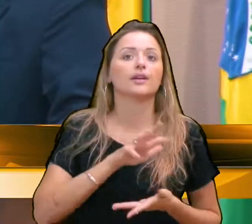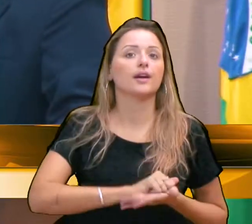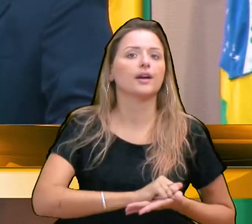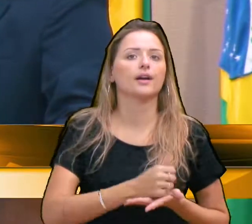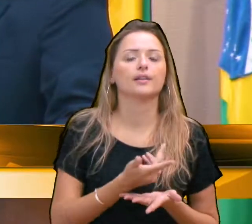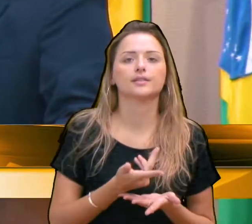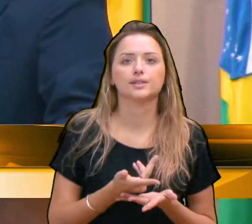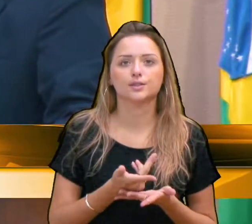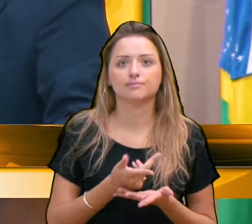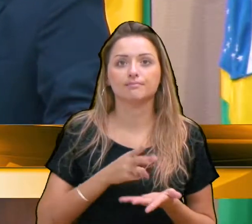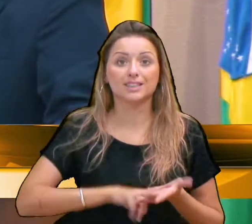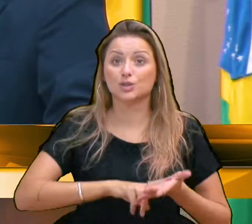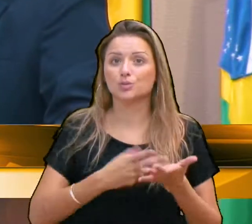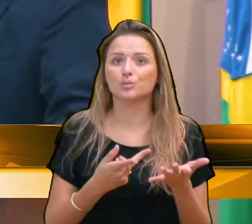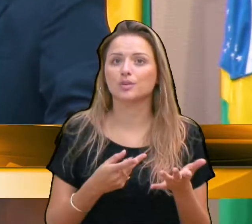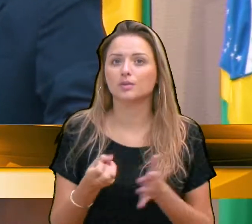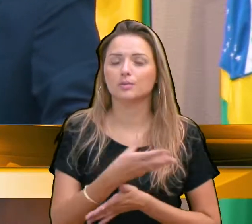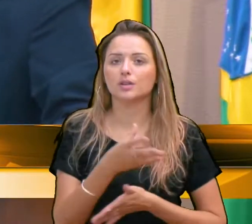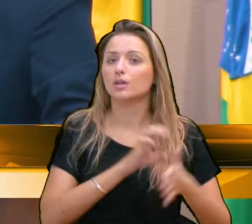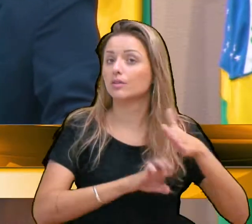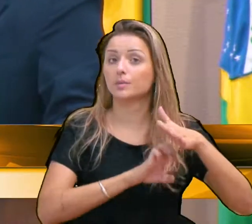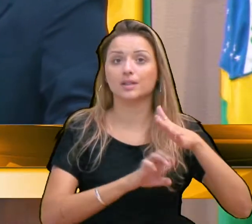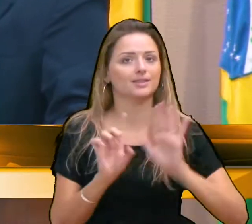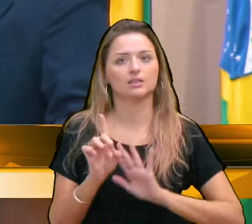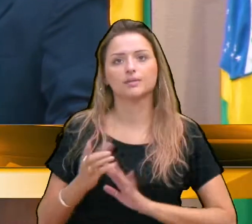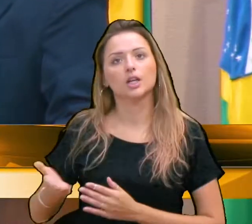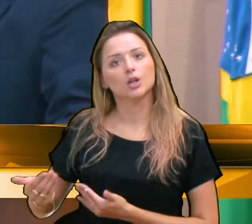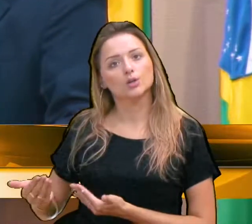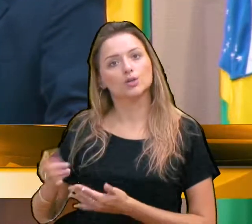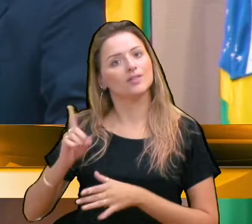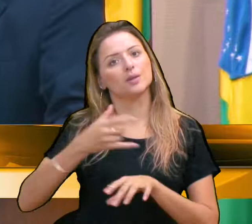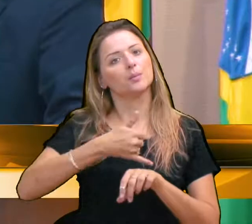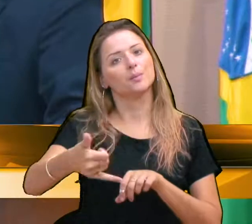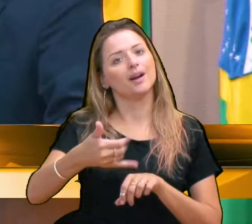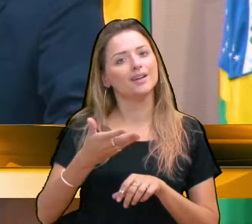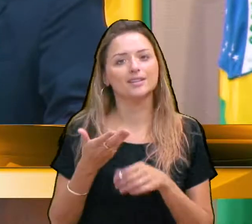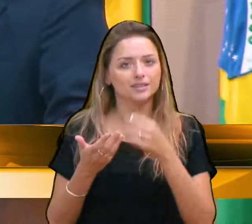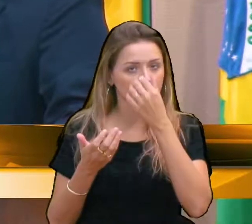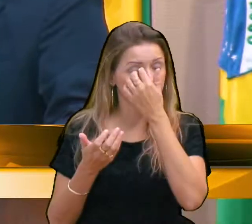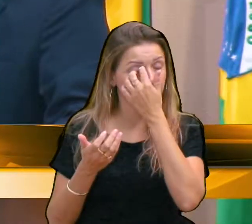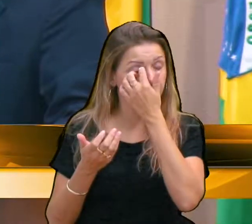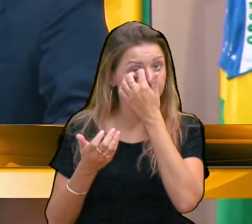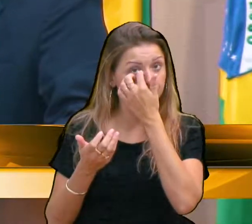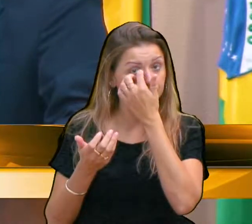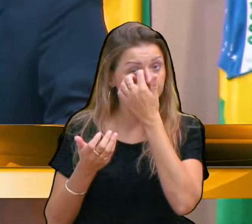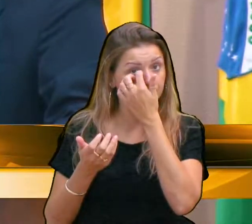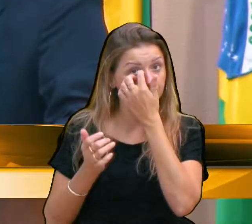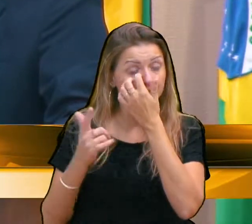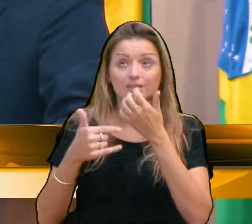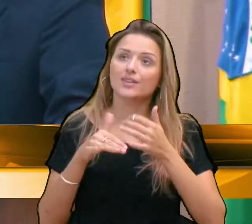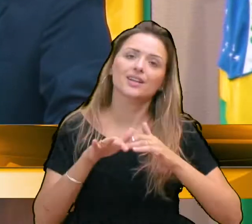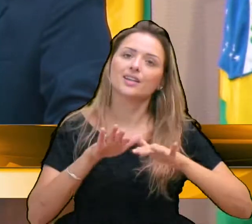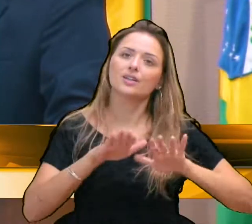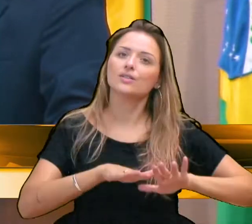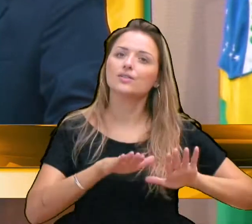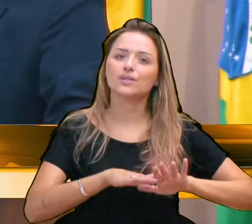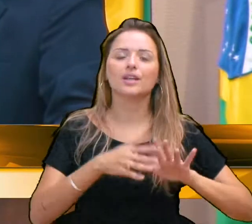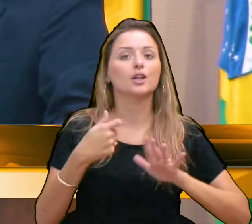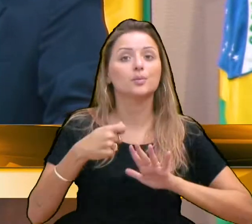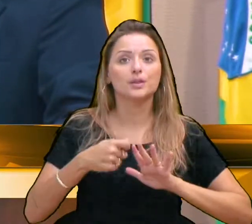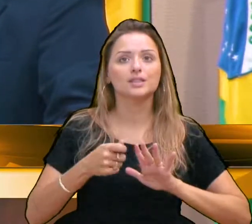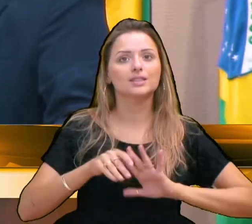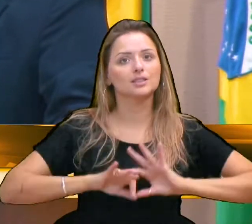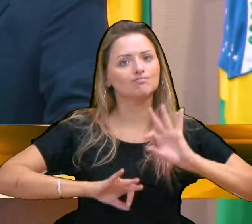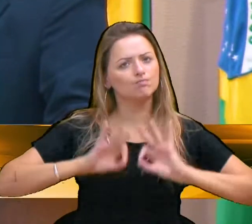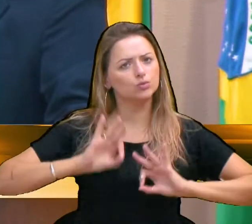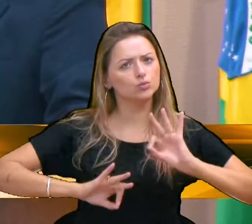empresa. Não, o jovem, ele é agora, ele não é passageiro, ele vai ficar e ele precisa se